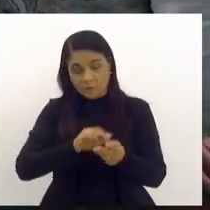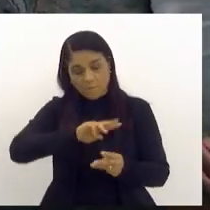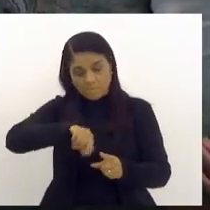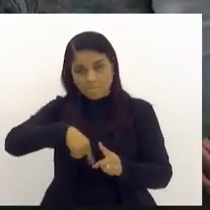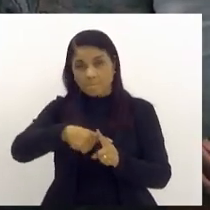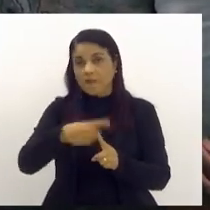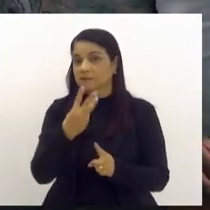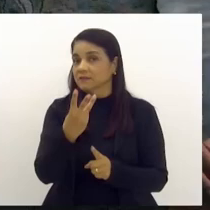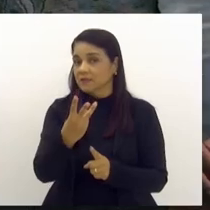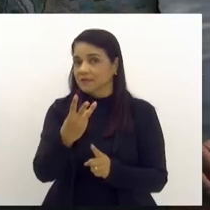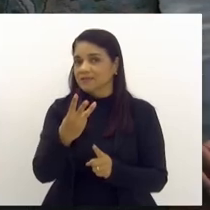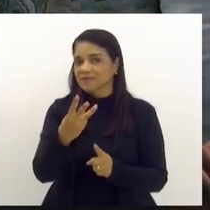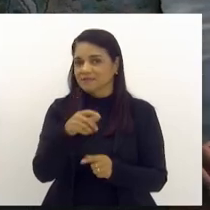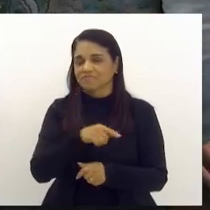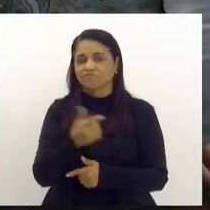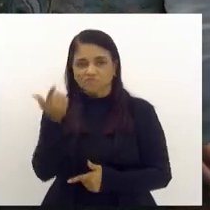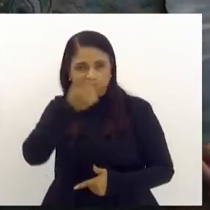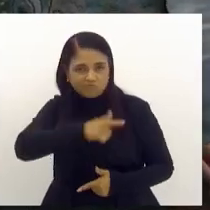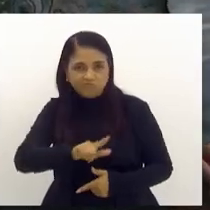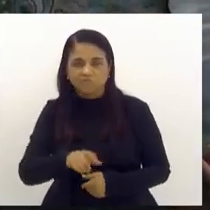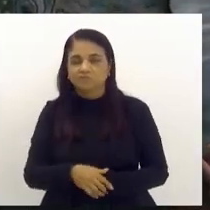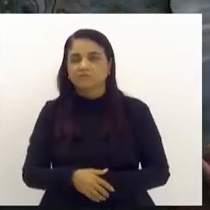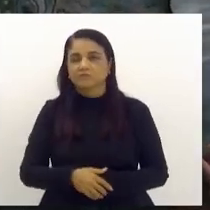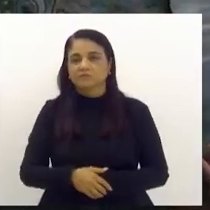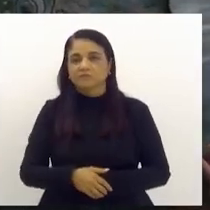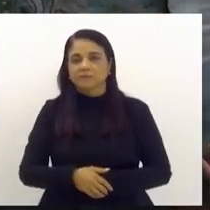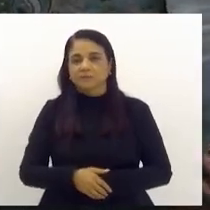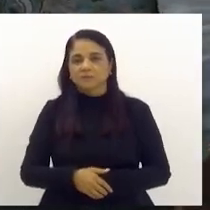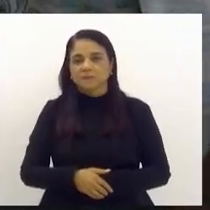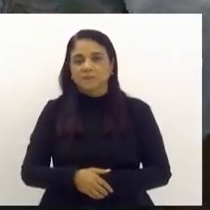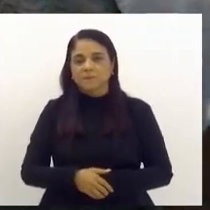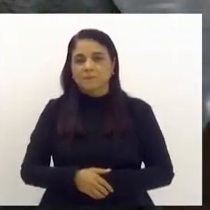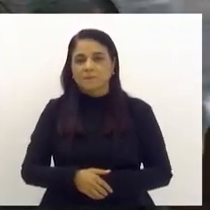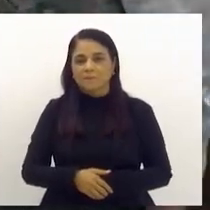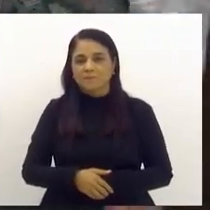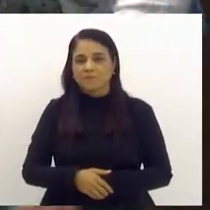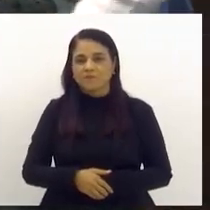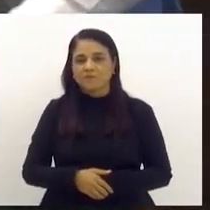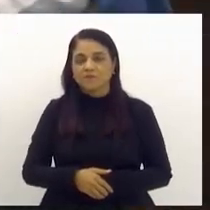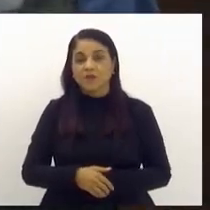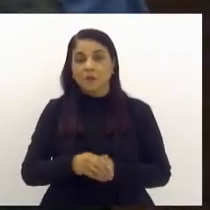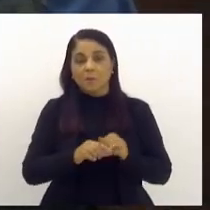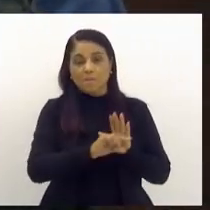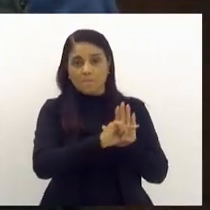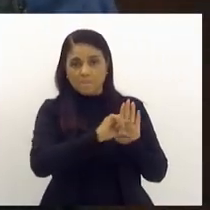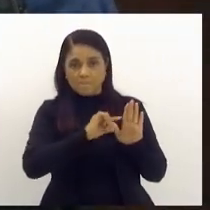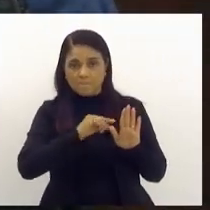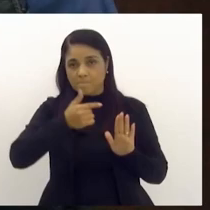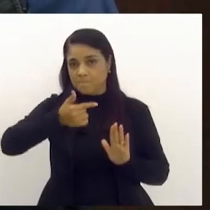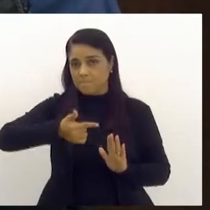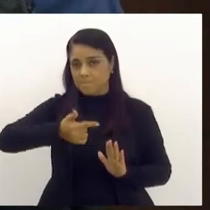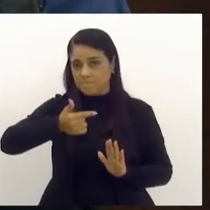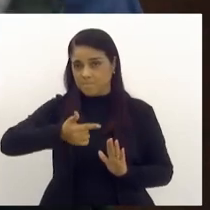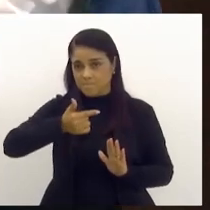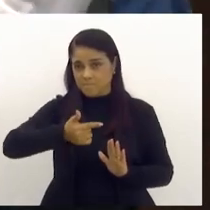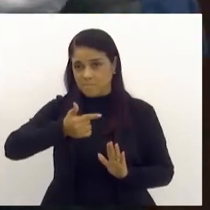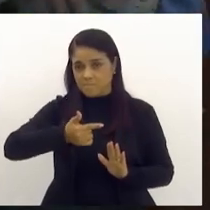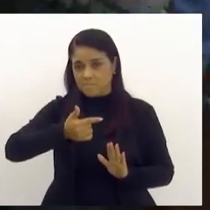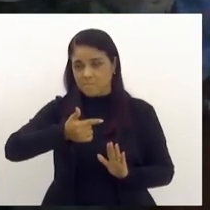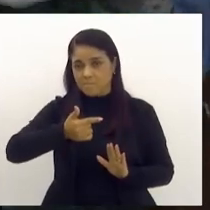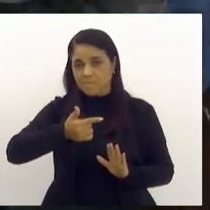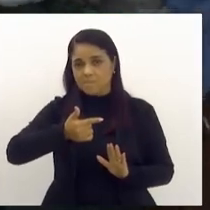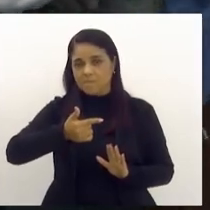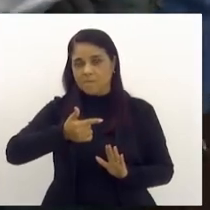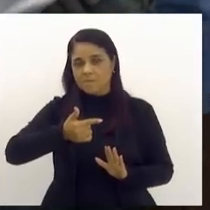3. Bom, mas aí vem o parágrafo 2º. O parágrafo